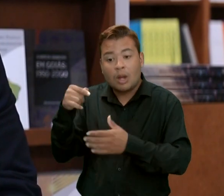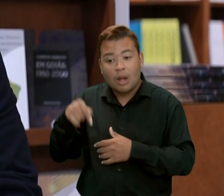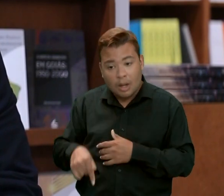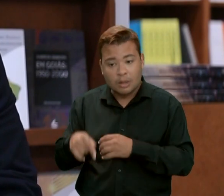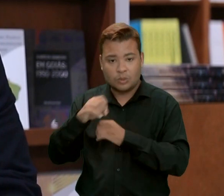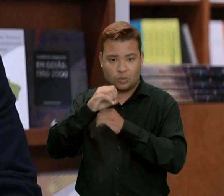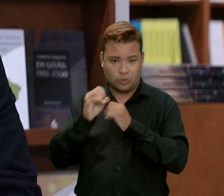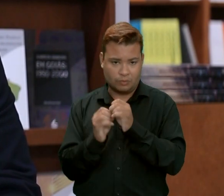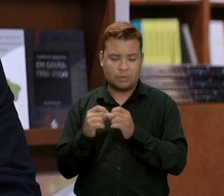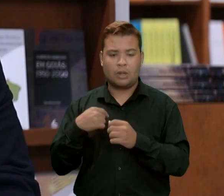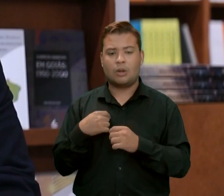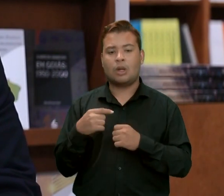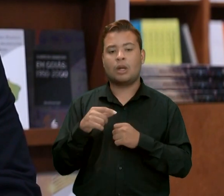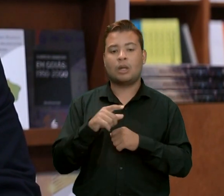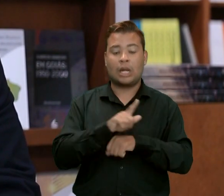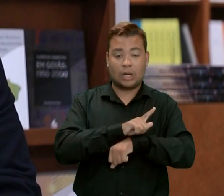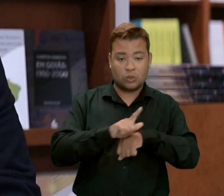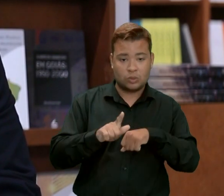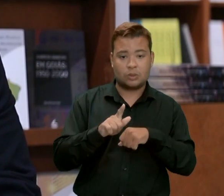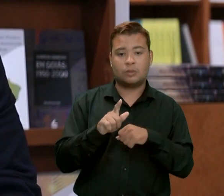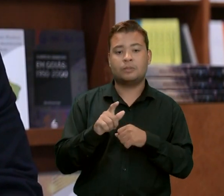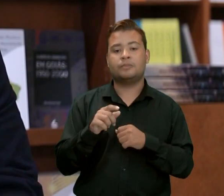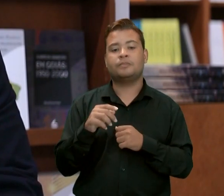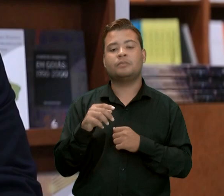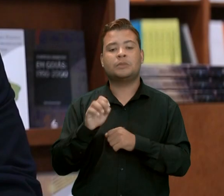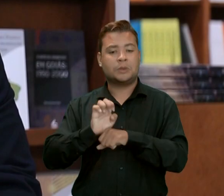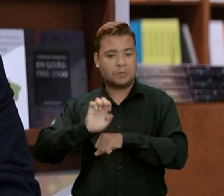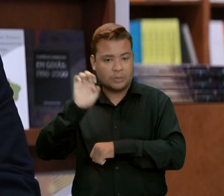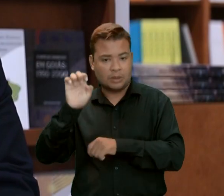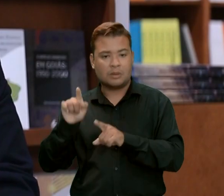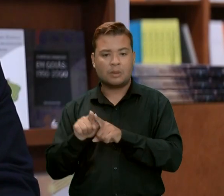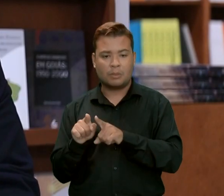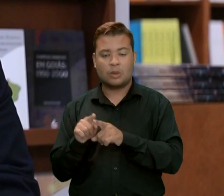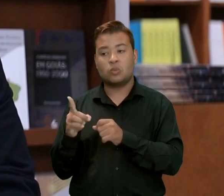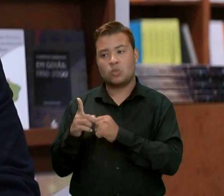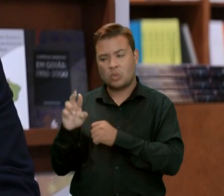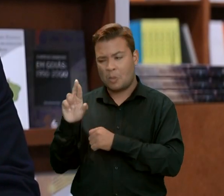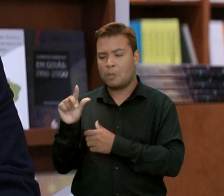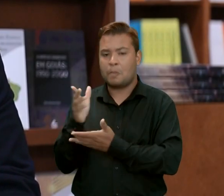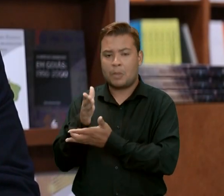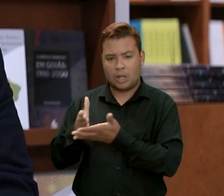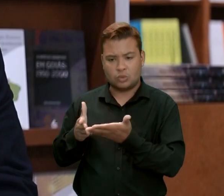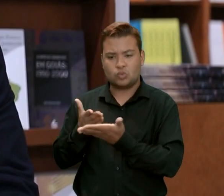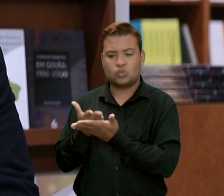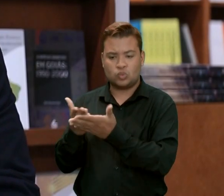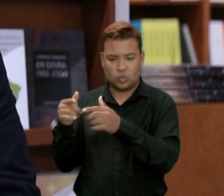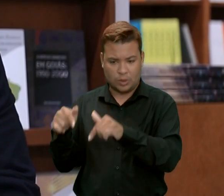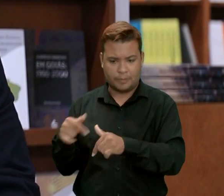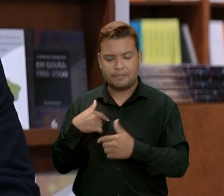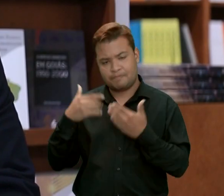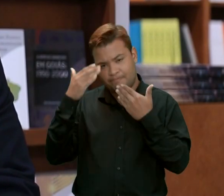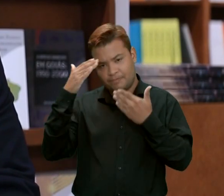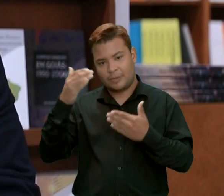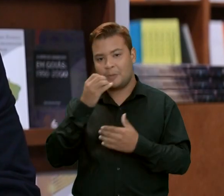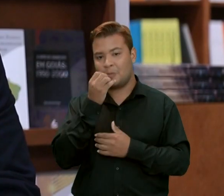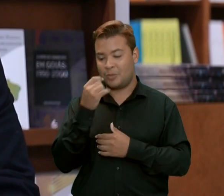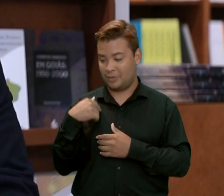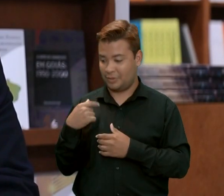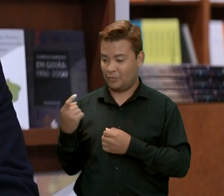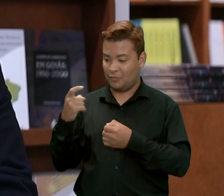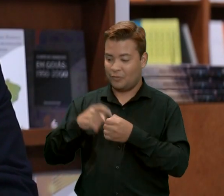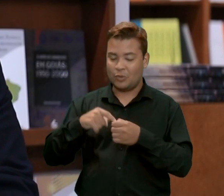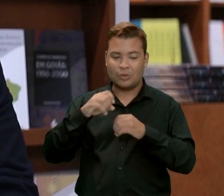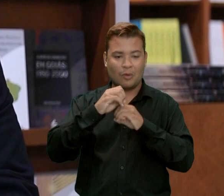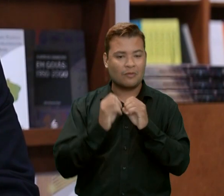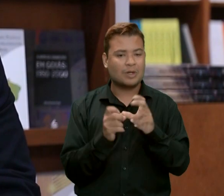graduação, mestrado, especialização e parte do doutorado aqui. Agradeço muito e é sempre muito bom voltar para casa, estar no UFG,